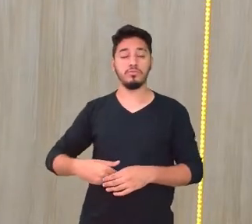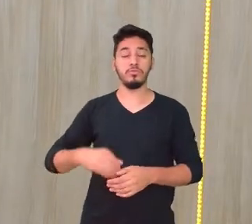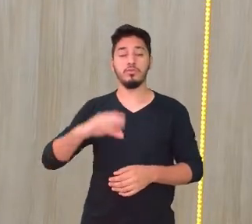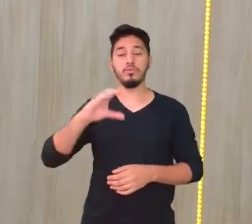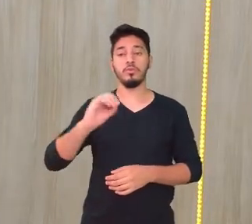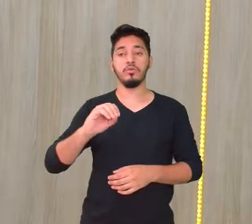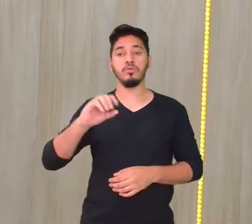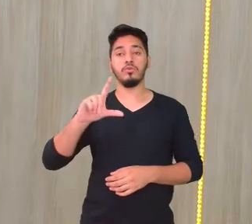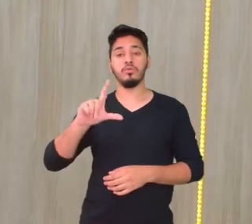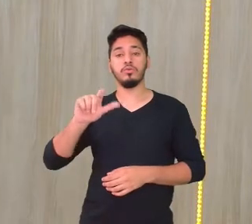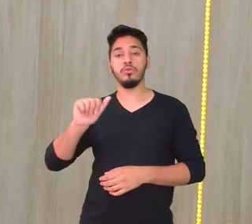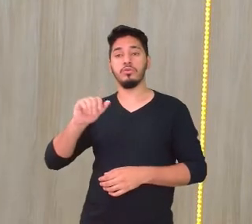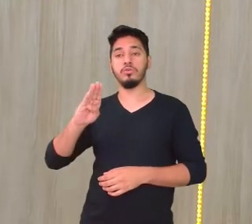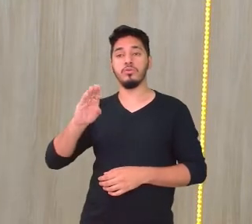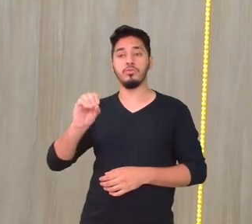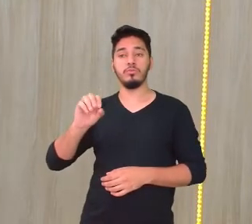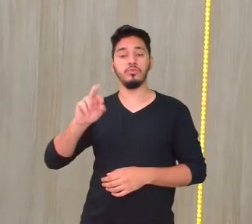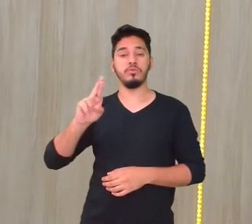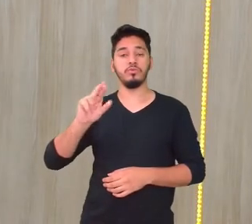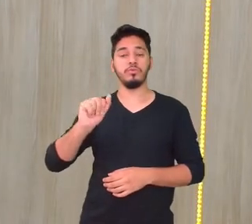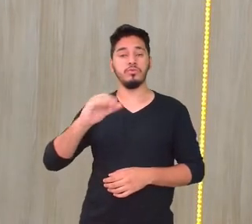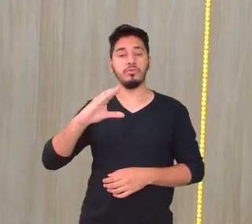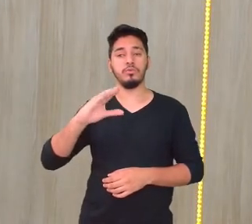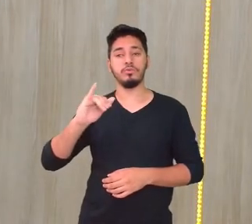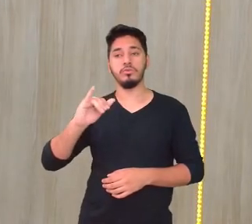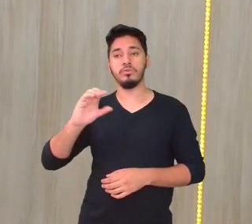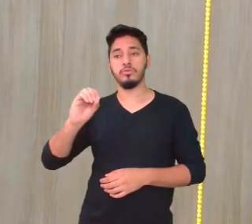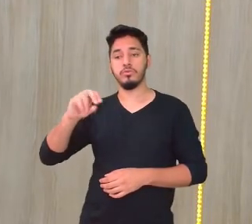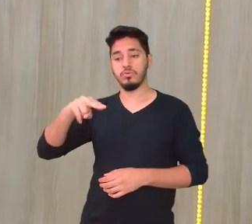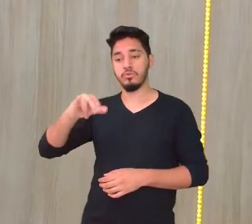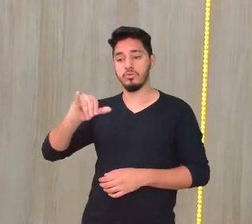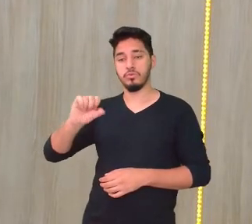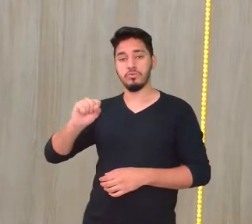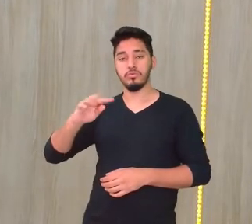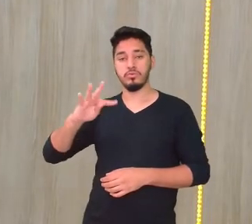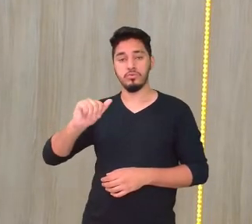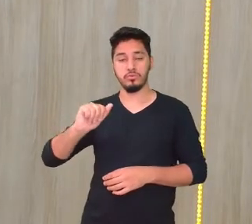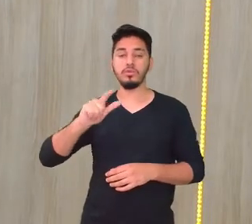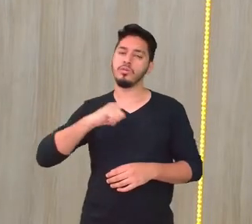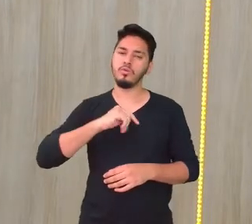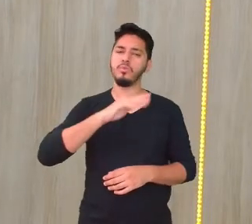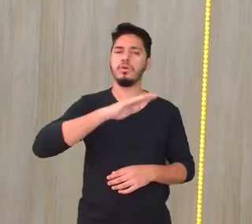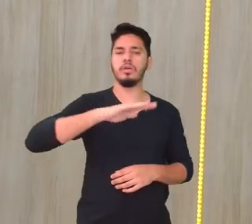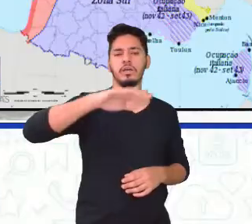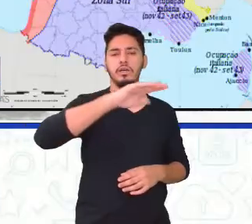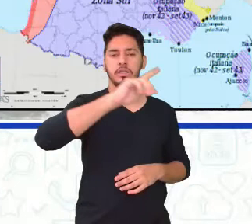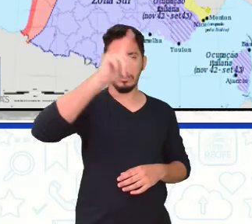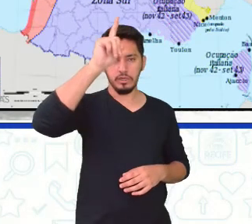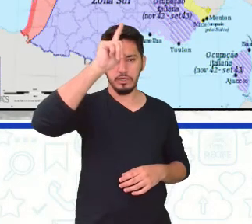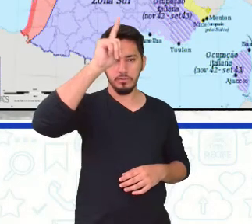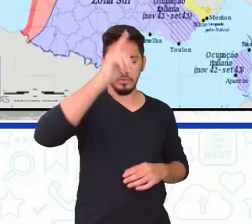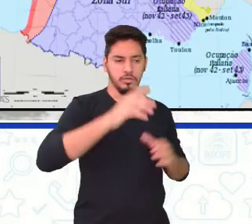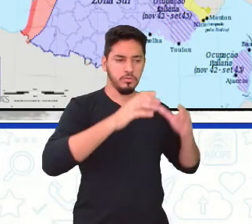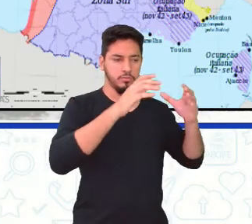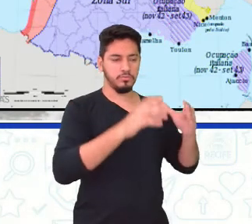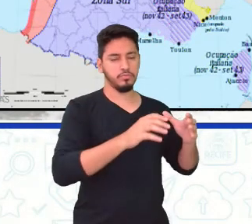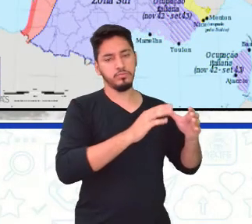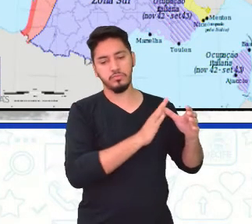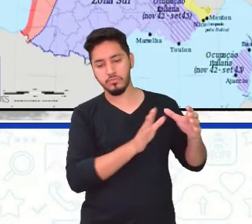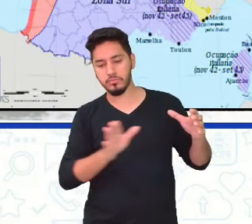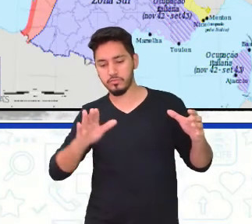colaboracionista, né? Você tem a área ocupada pela Alemanha, certo? Mas aqui a gente vai ter